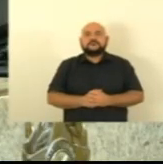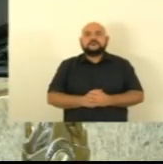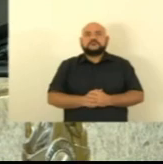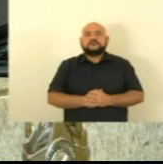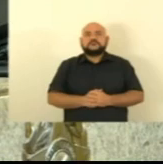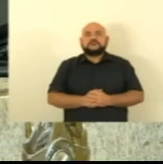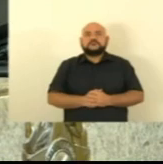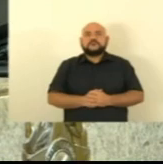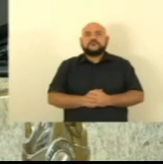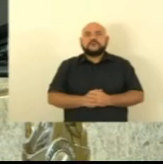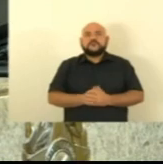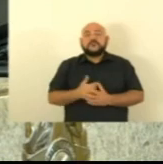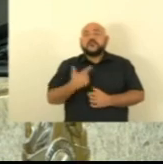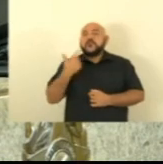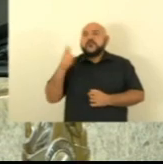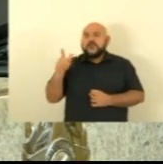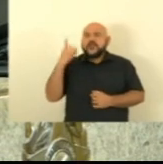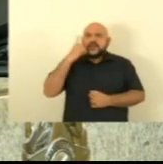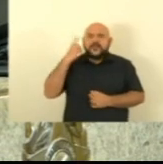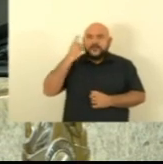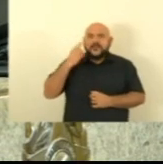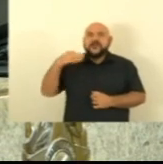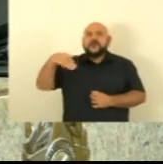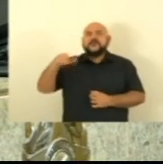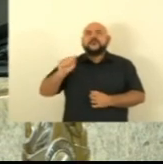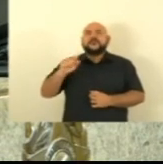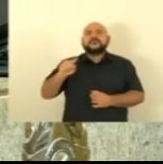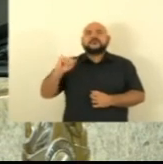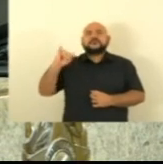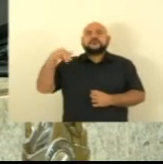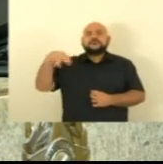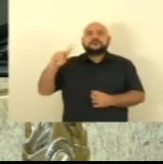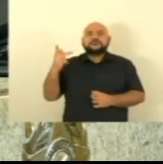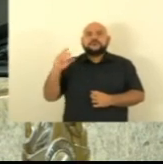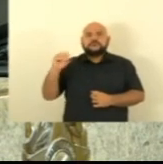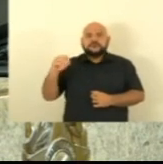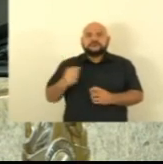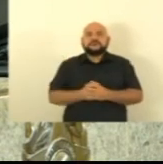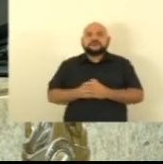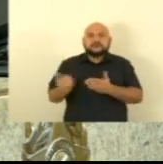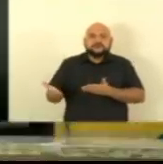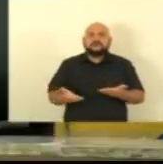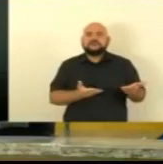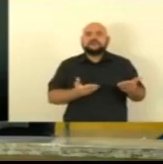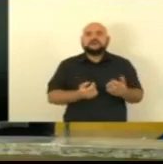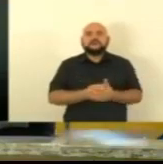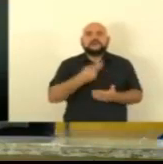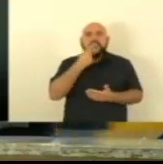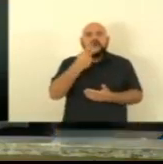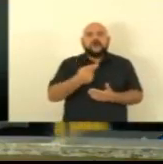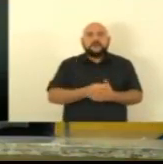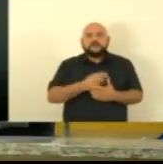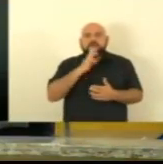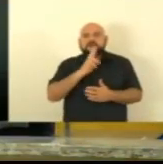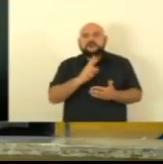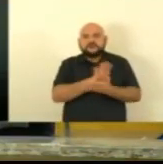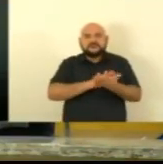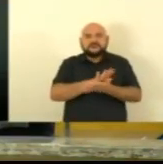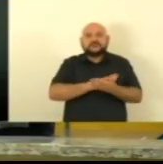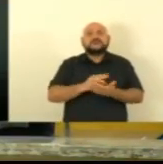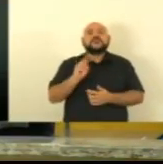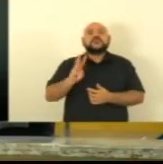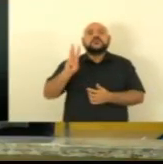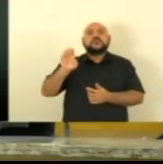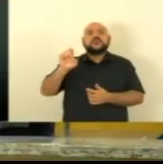Próximo orador, com a palavra, deputado Mazinho dos Anjos. Não respondendo, próximo orador, com a palavra, Coronel